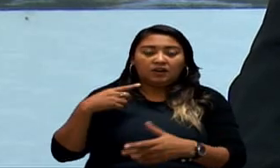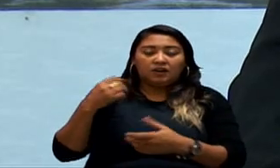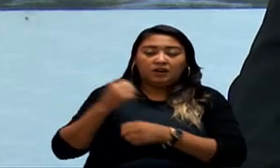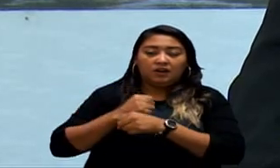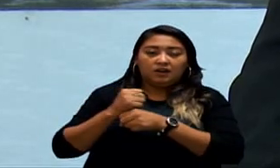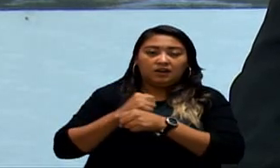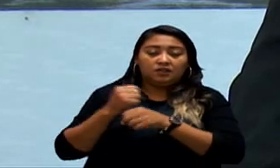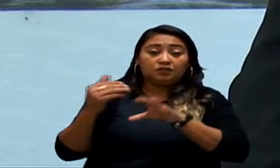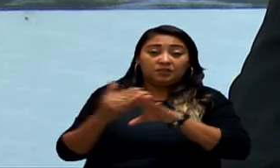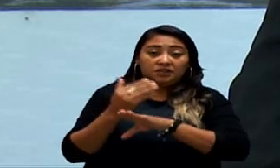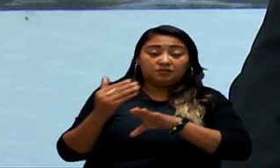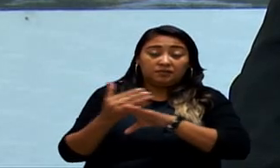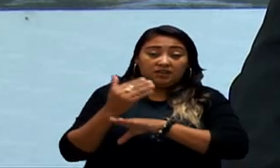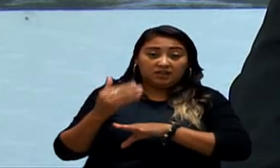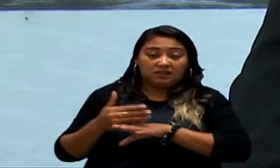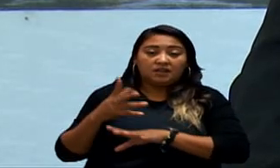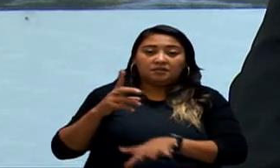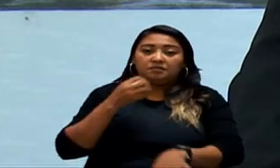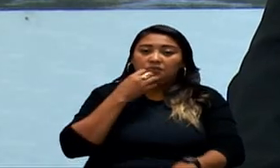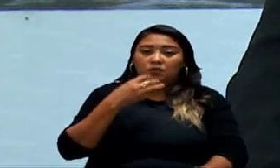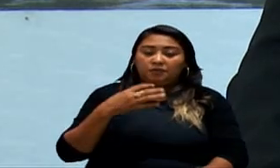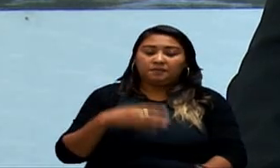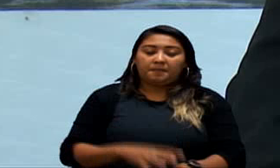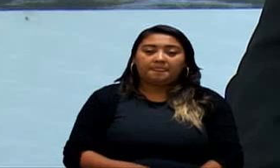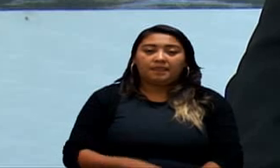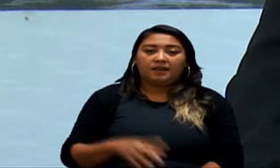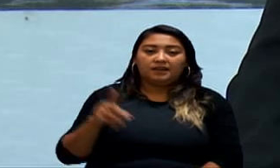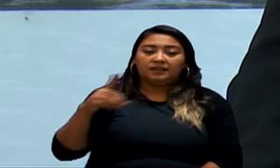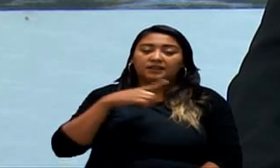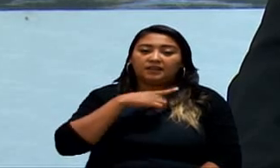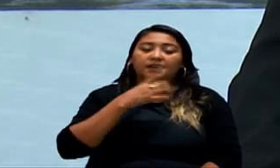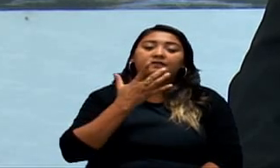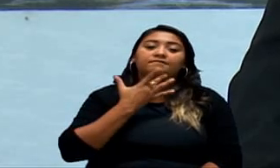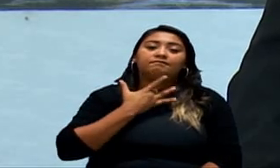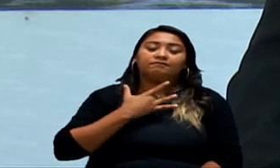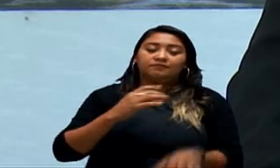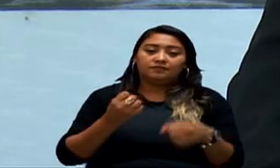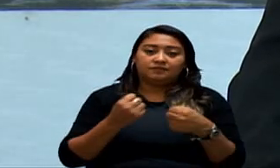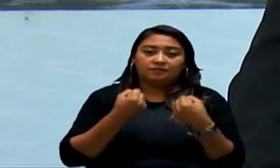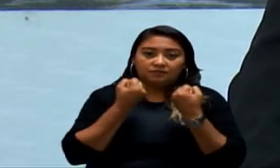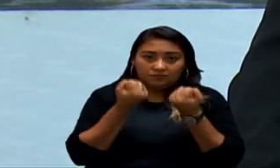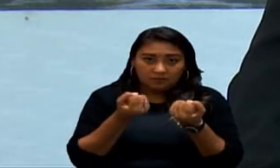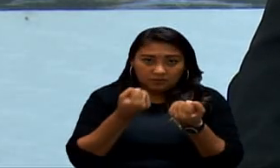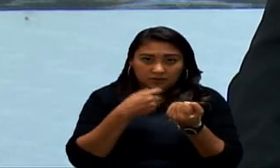muitos anos e foi maravilhosa. Havendo força de vontade,